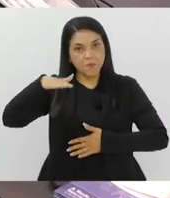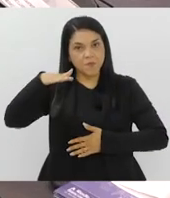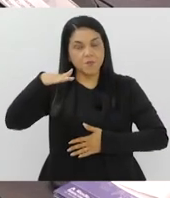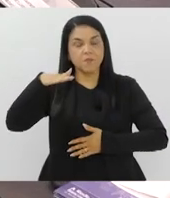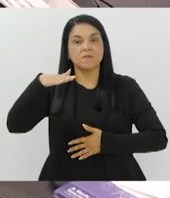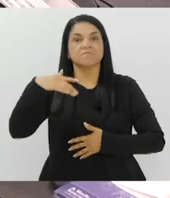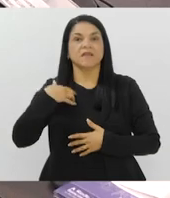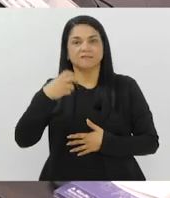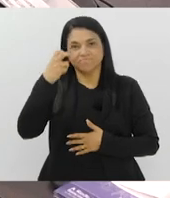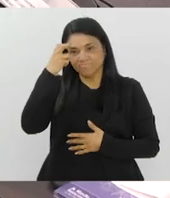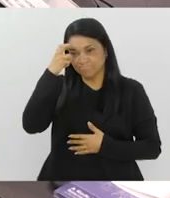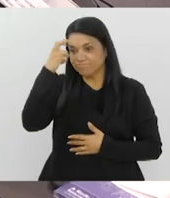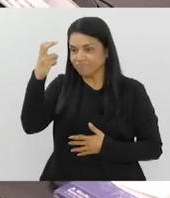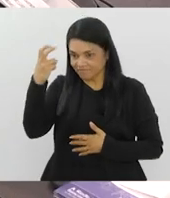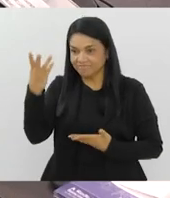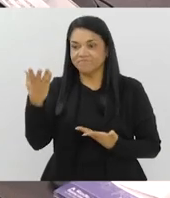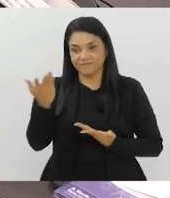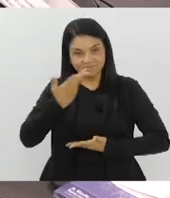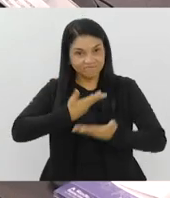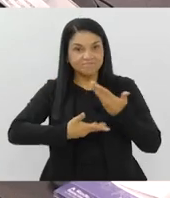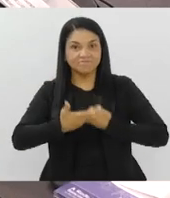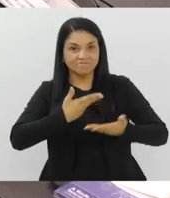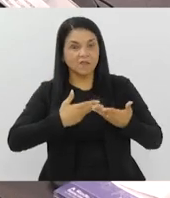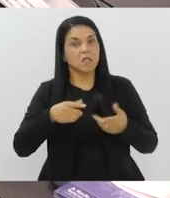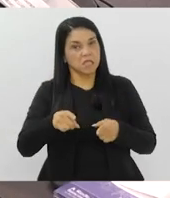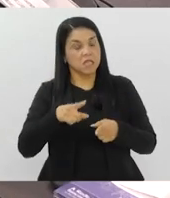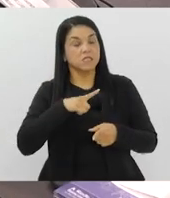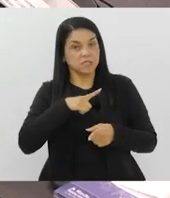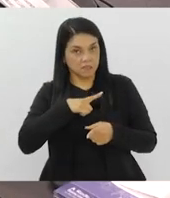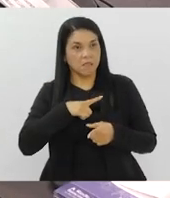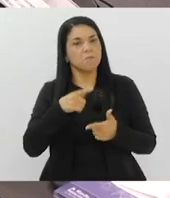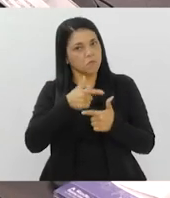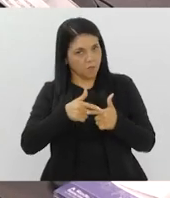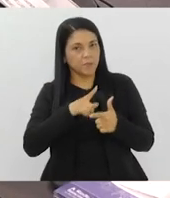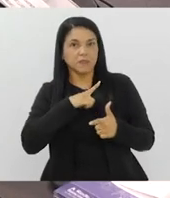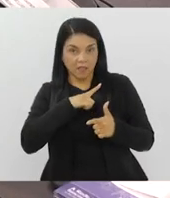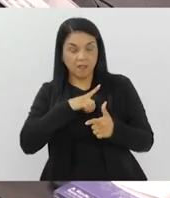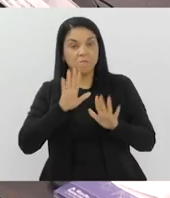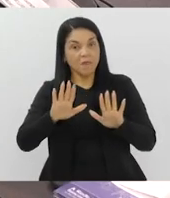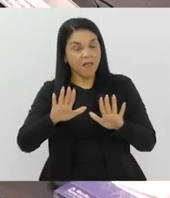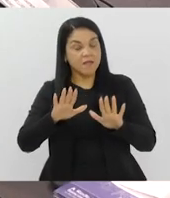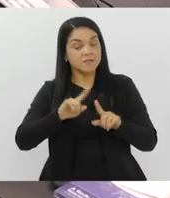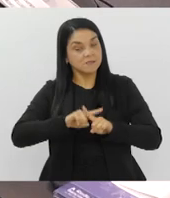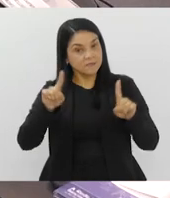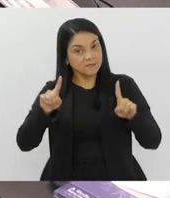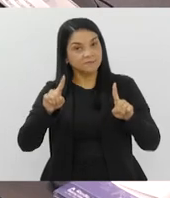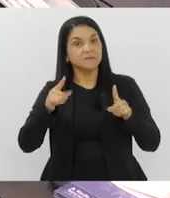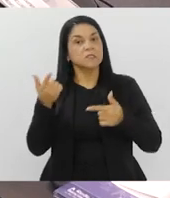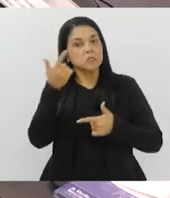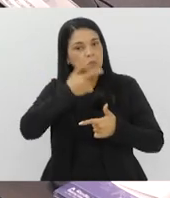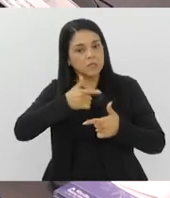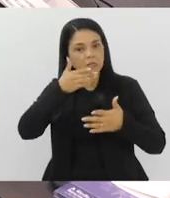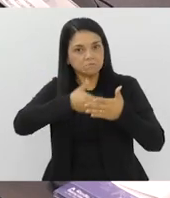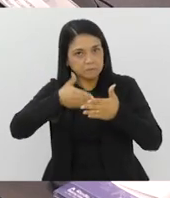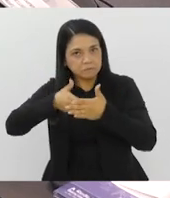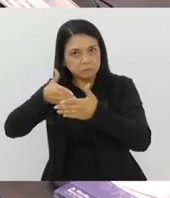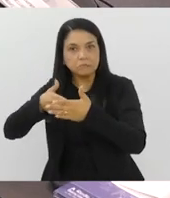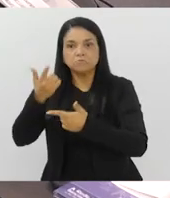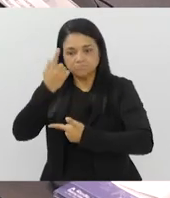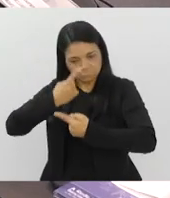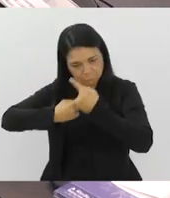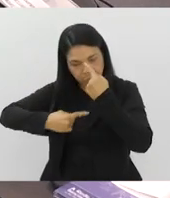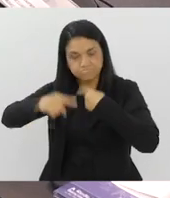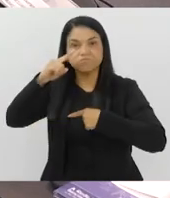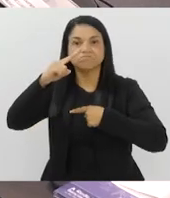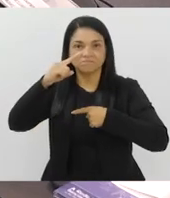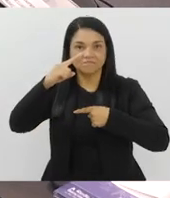quer dizer que eles não vão passar por atravessamentos violentos, mas quer dizer que se eles passarem por esses atravessamentos, eles vão ter mais chance de